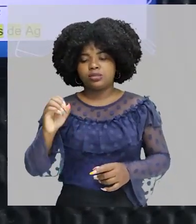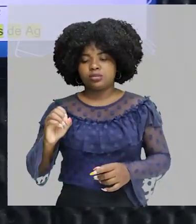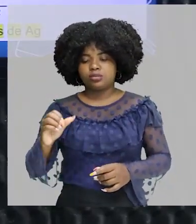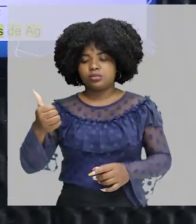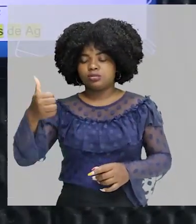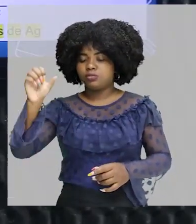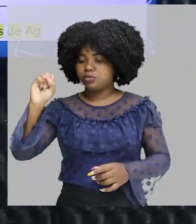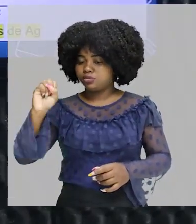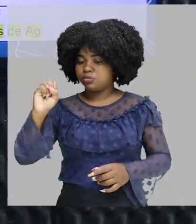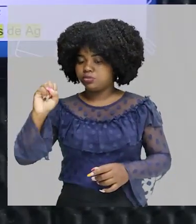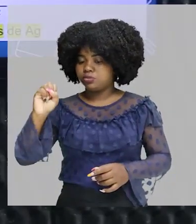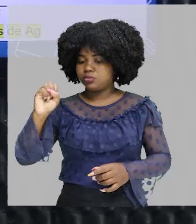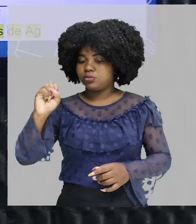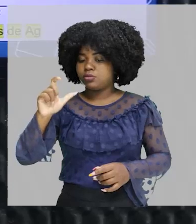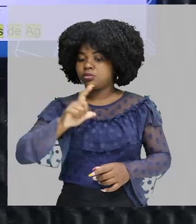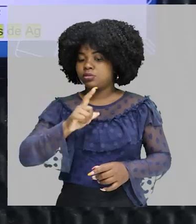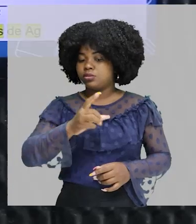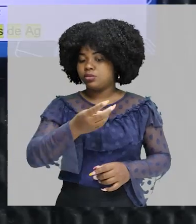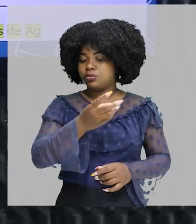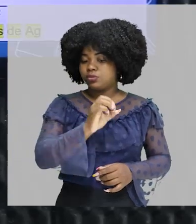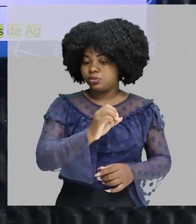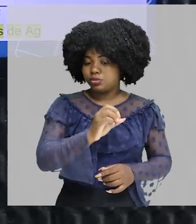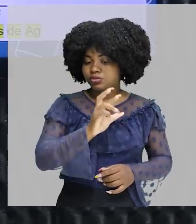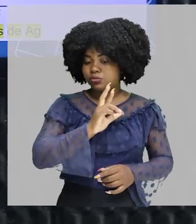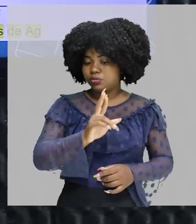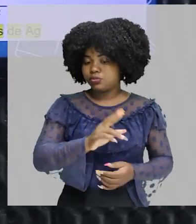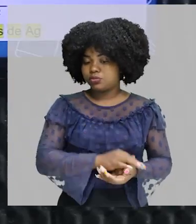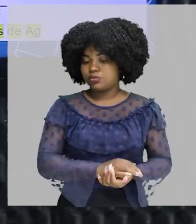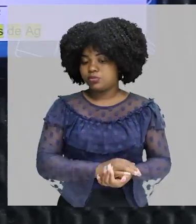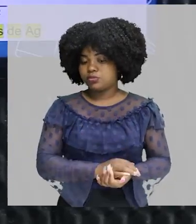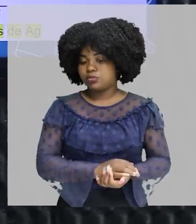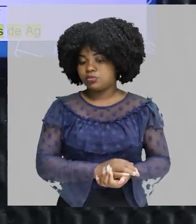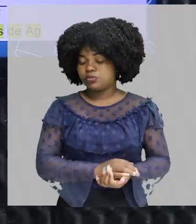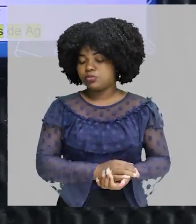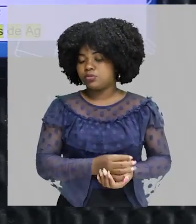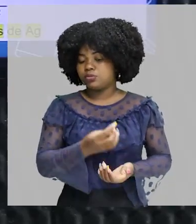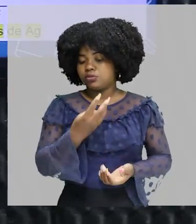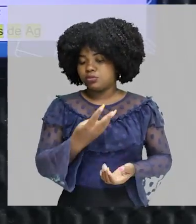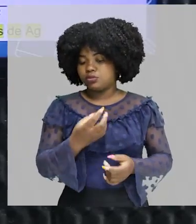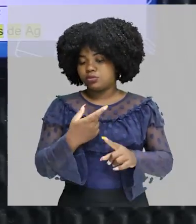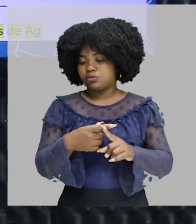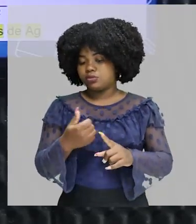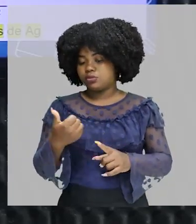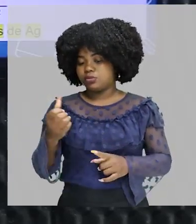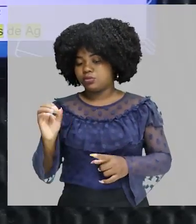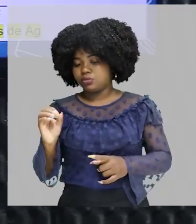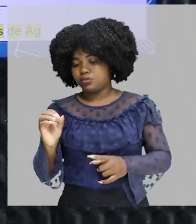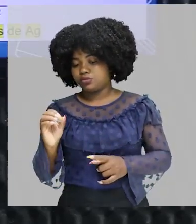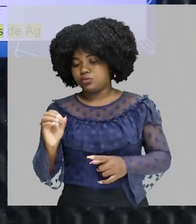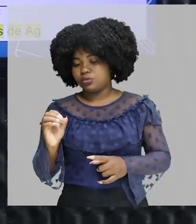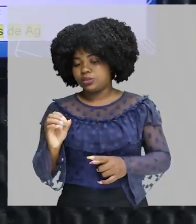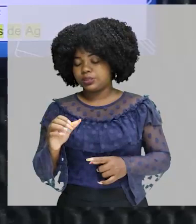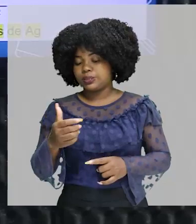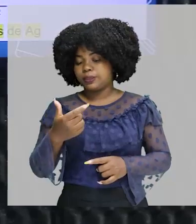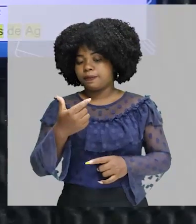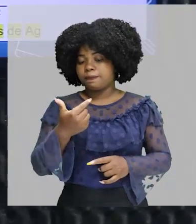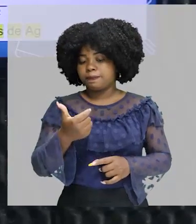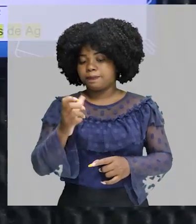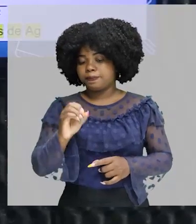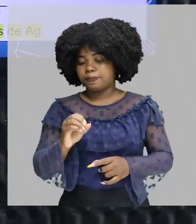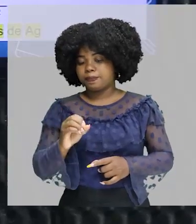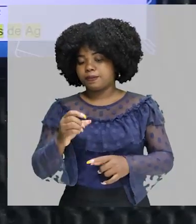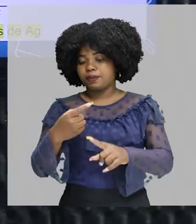Porque a gente tem como 30 o resultado. 30, 3 vezes 10. 10 vezes 10